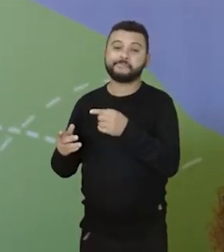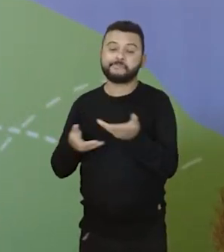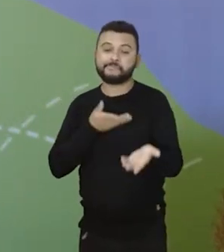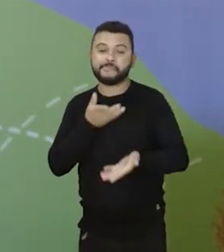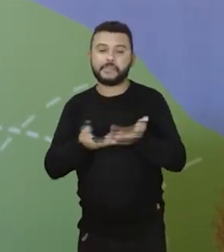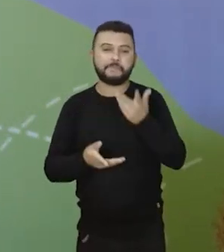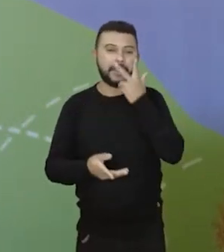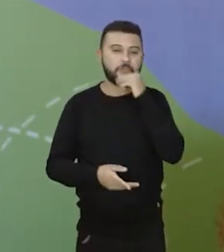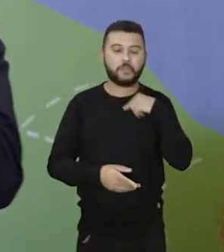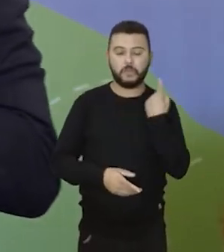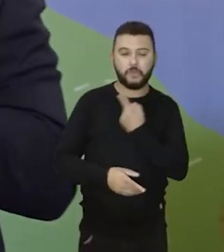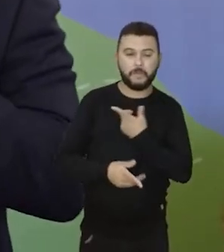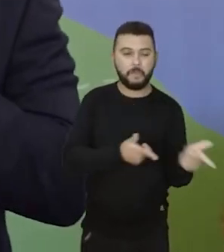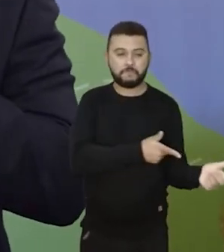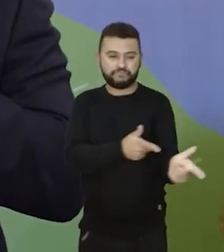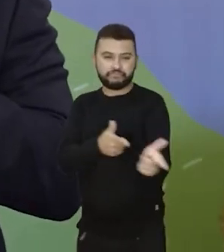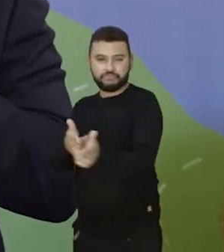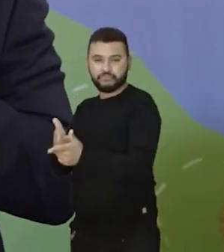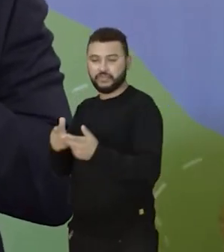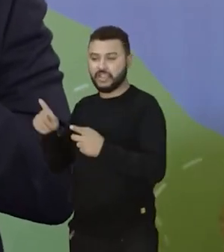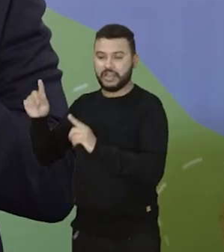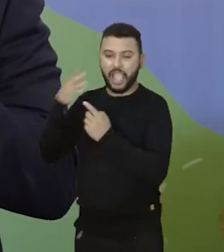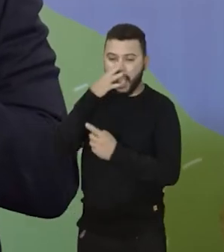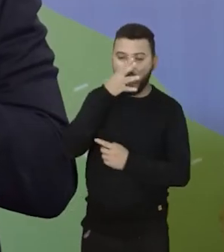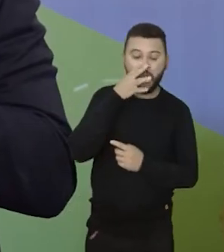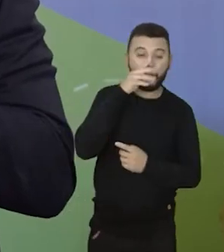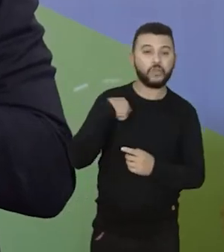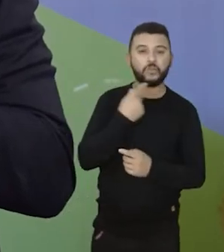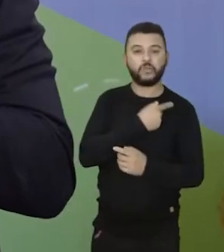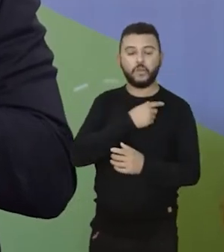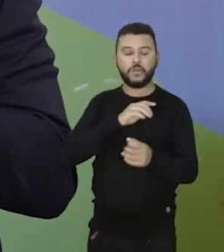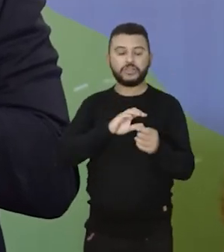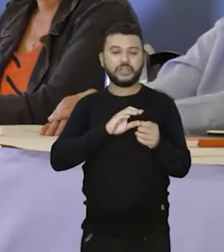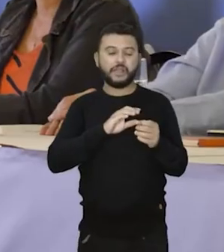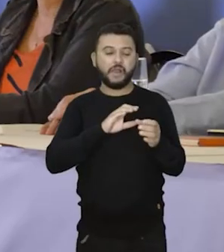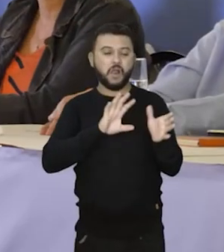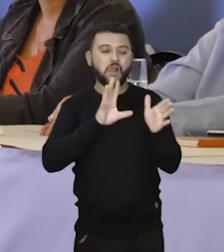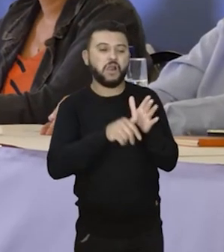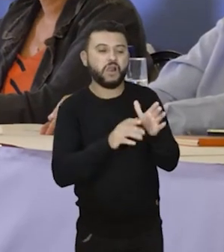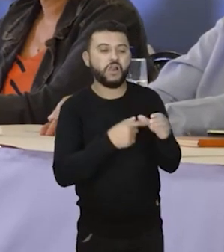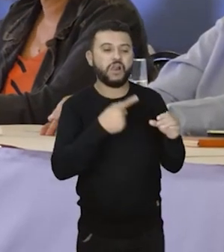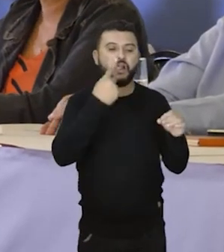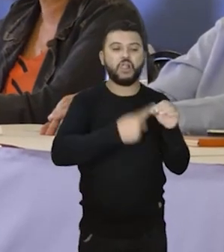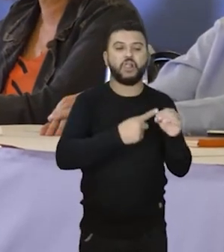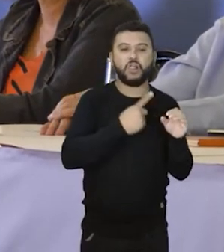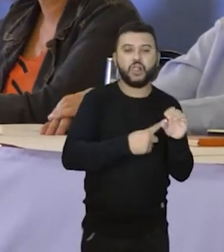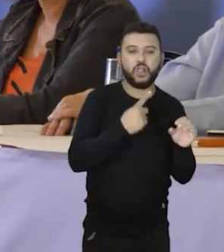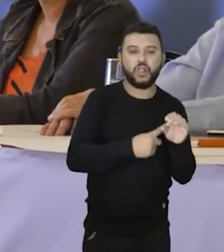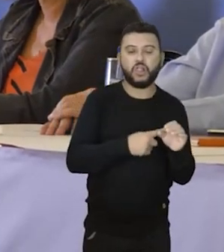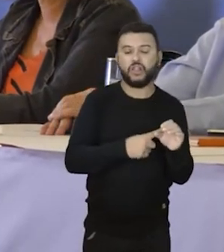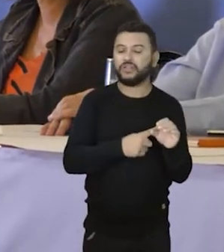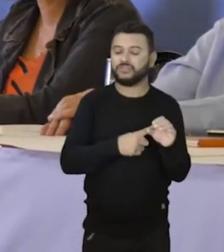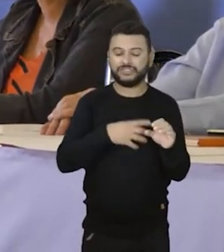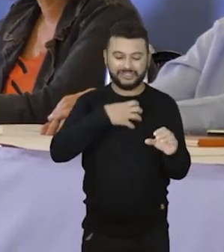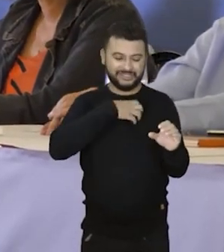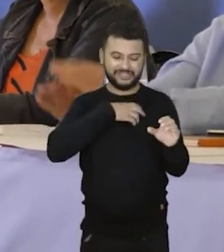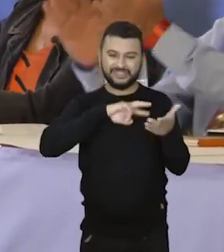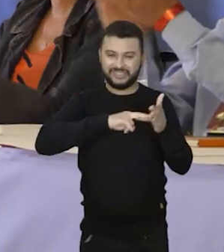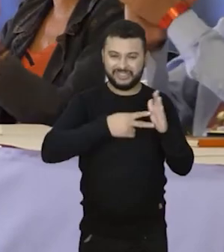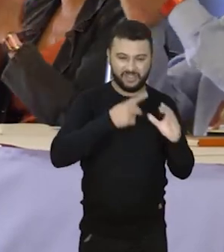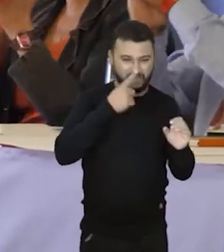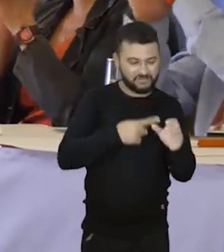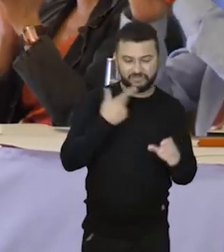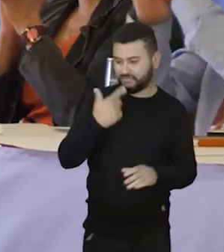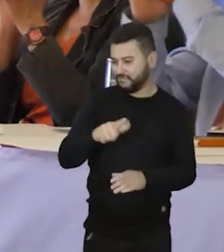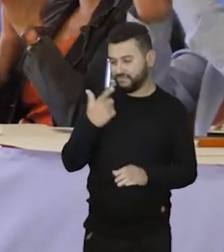ajuda de comunistas achando que nós ficamos ofendido com isso nós não ficamos ofendido para